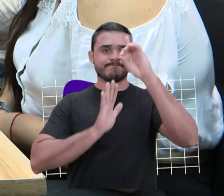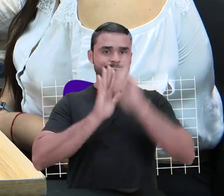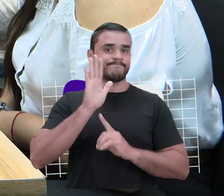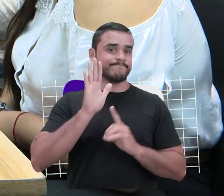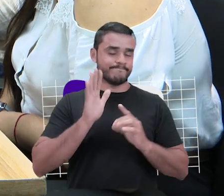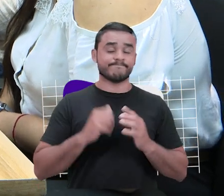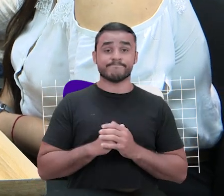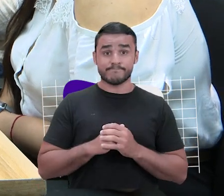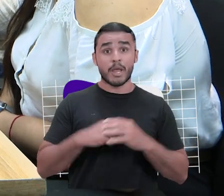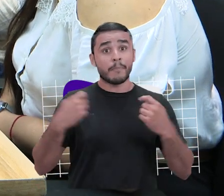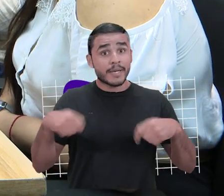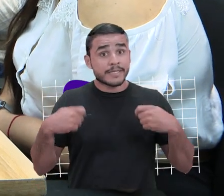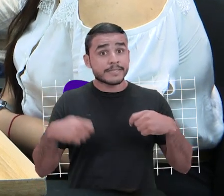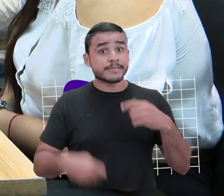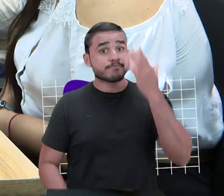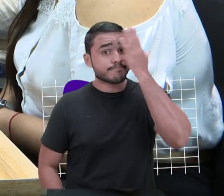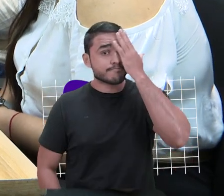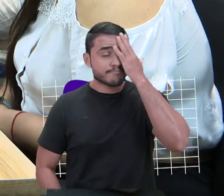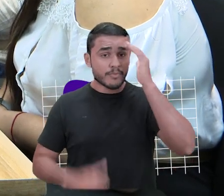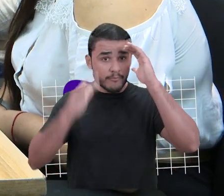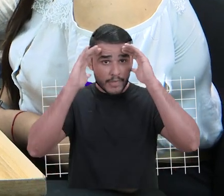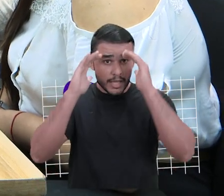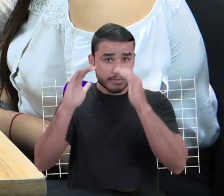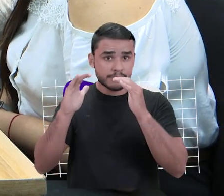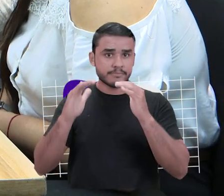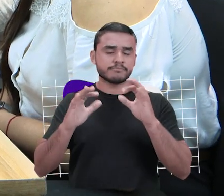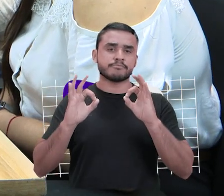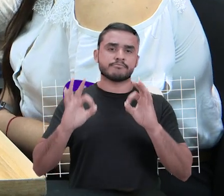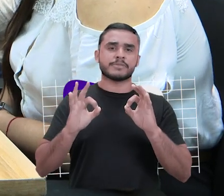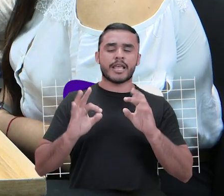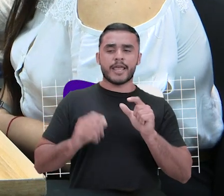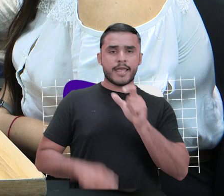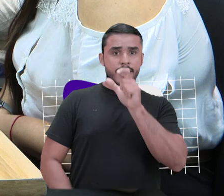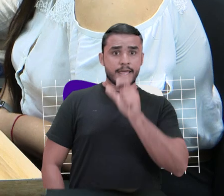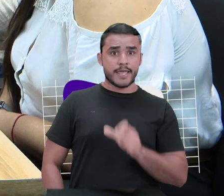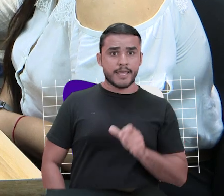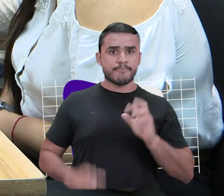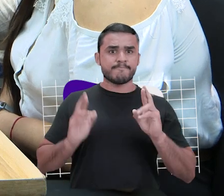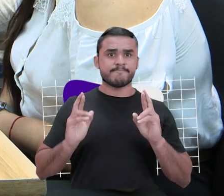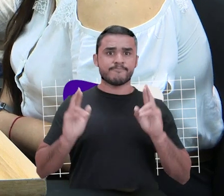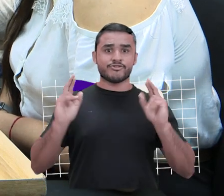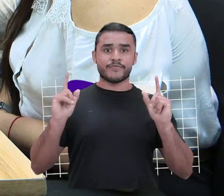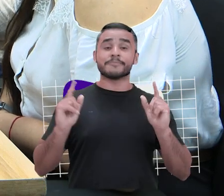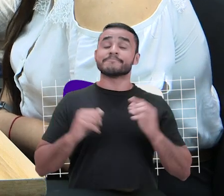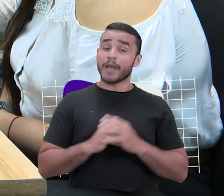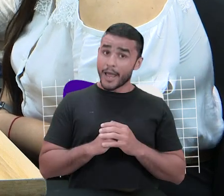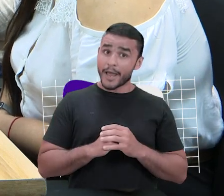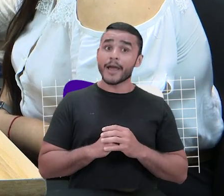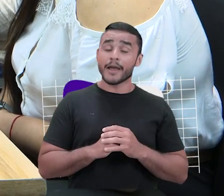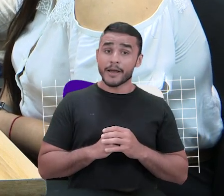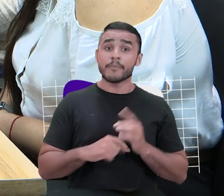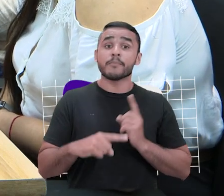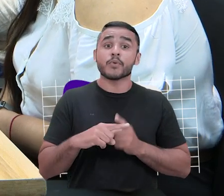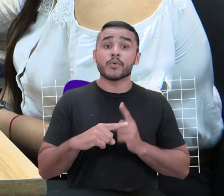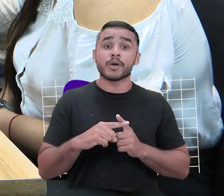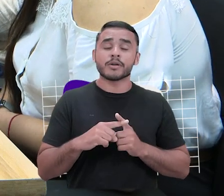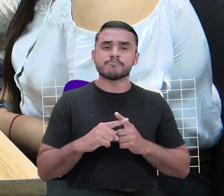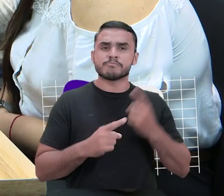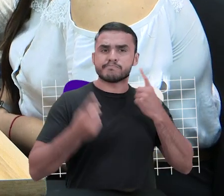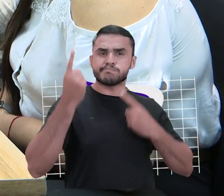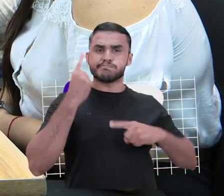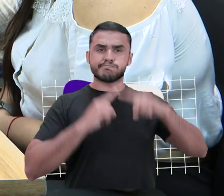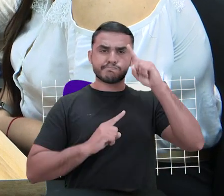importante se ter as diferenças, né? Porque assim, as grandes revoluções foram feitas por pessoas